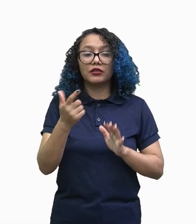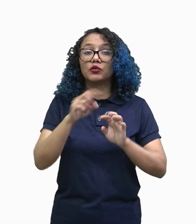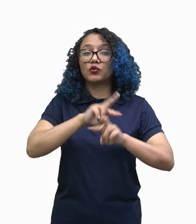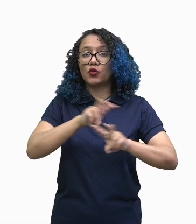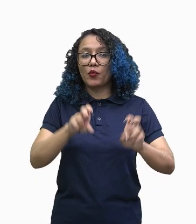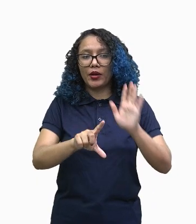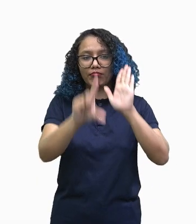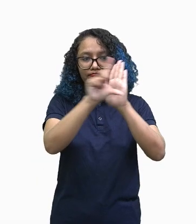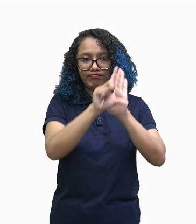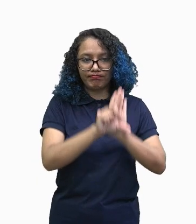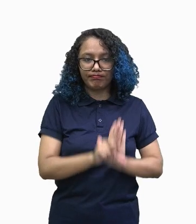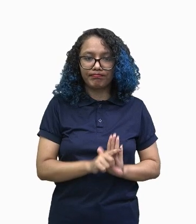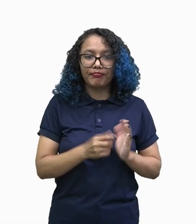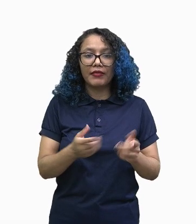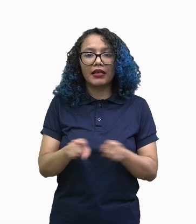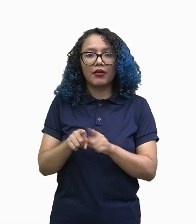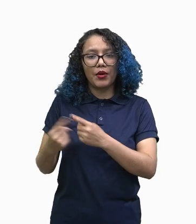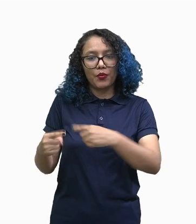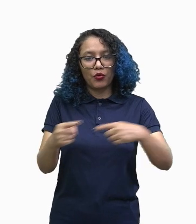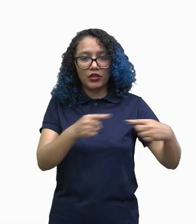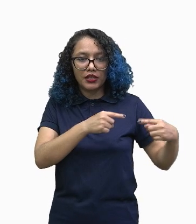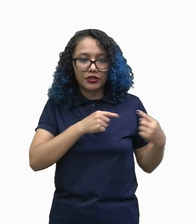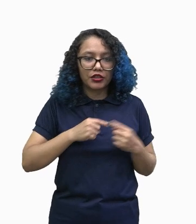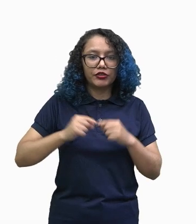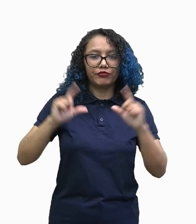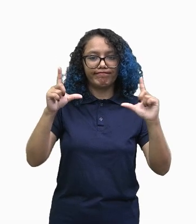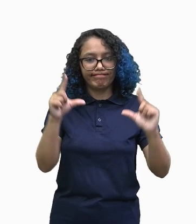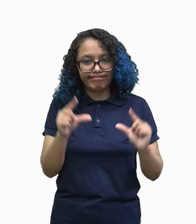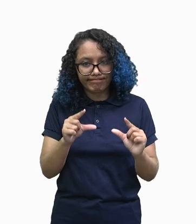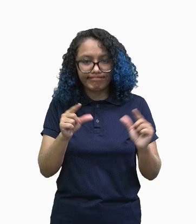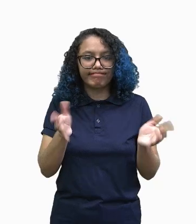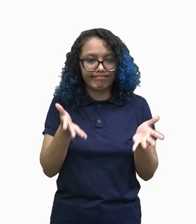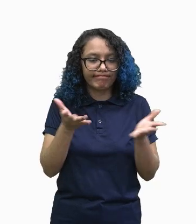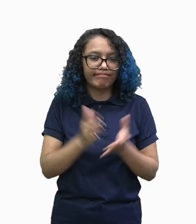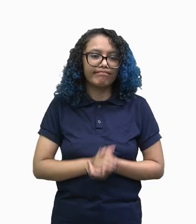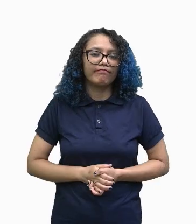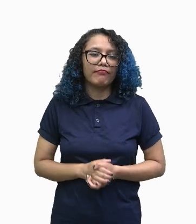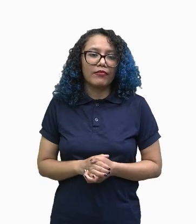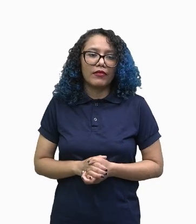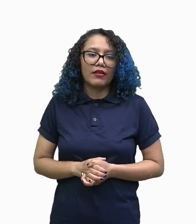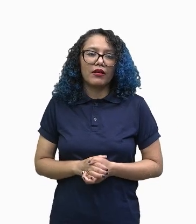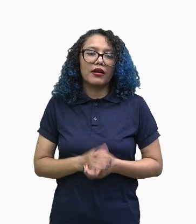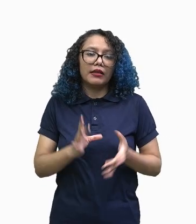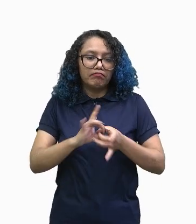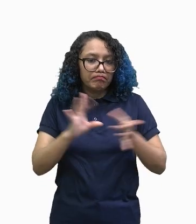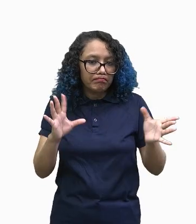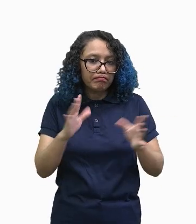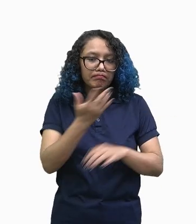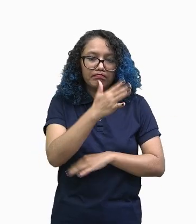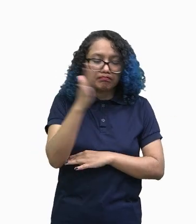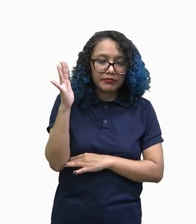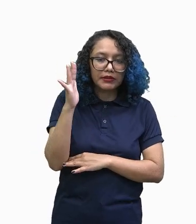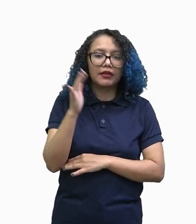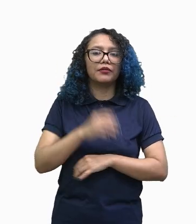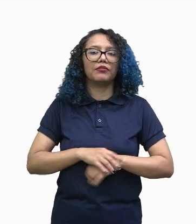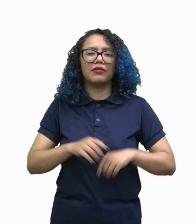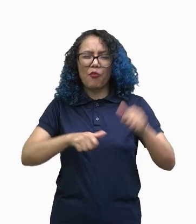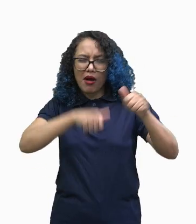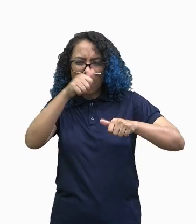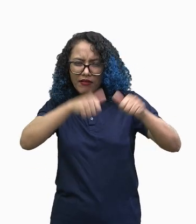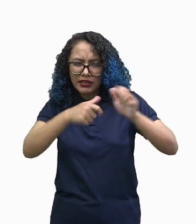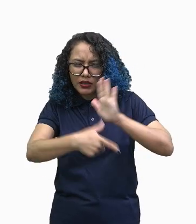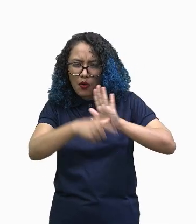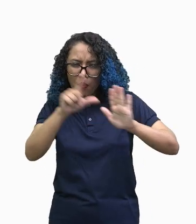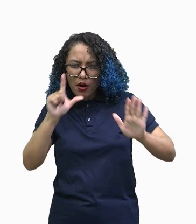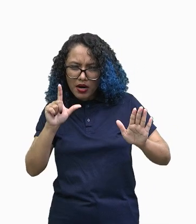as legislações e políticas de mitigação, né? E aí nós temos licenciamento ambiental, avaliação prévia de